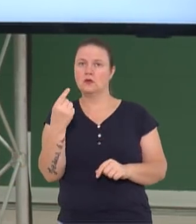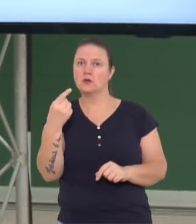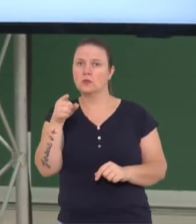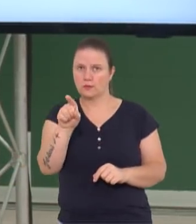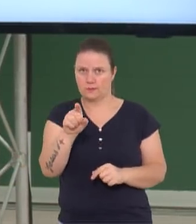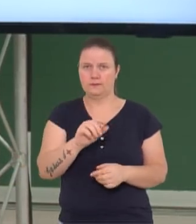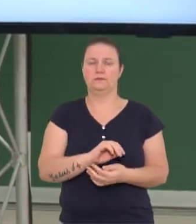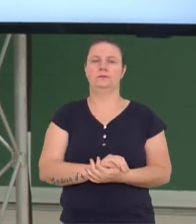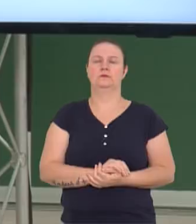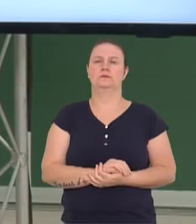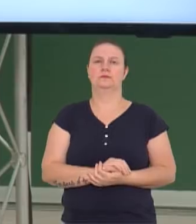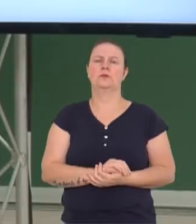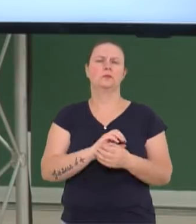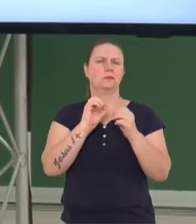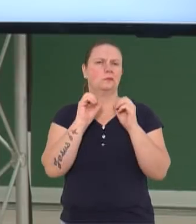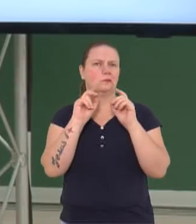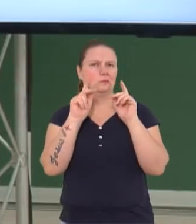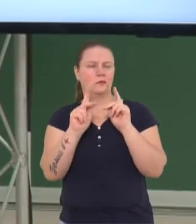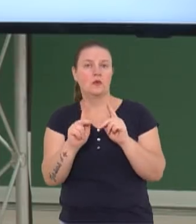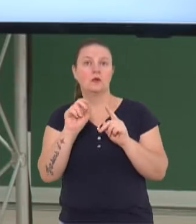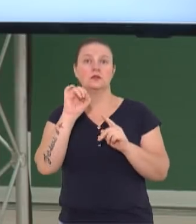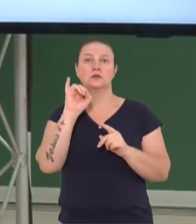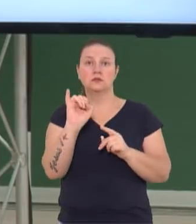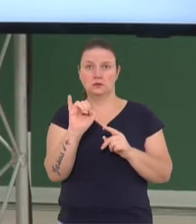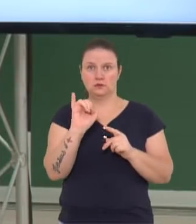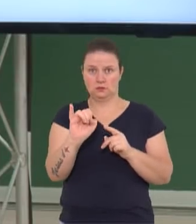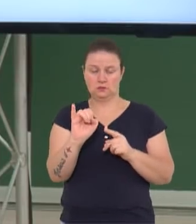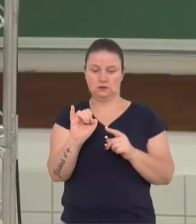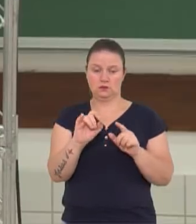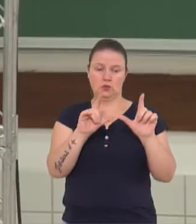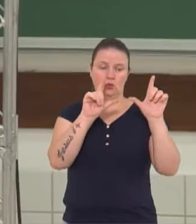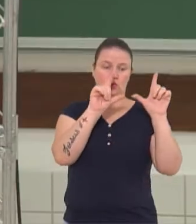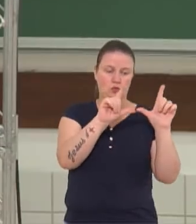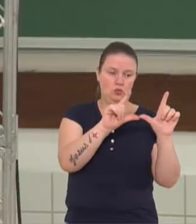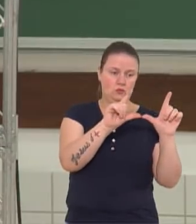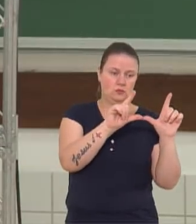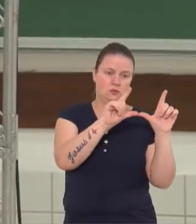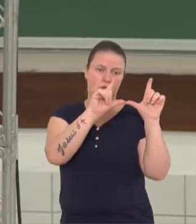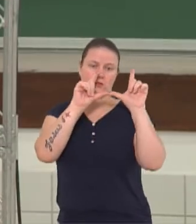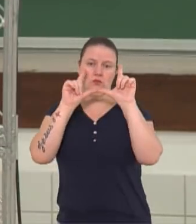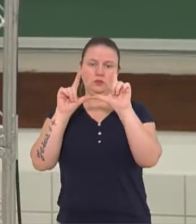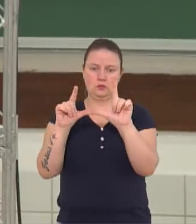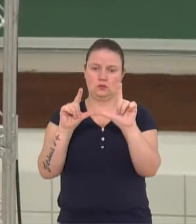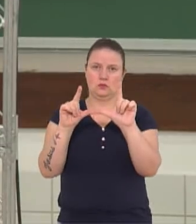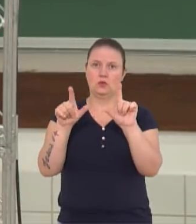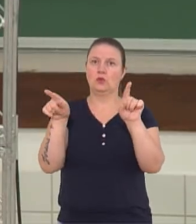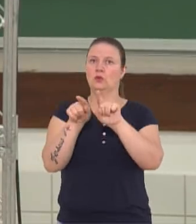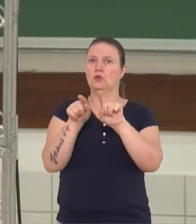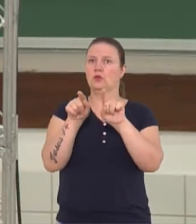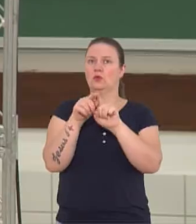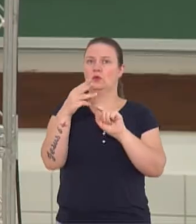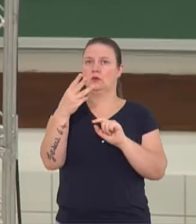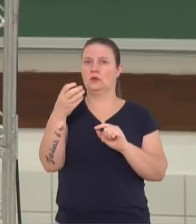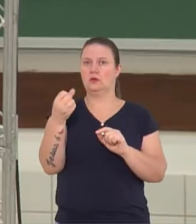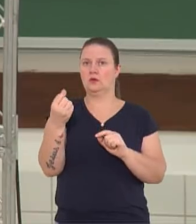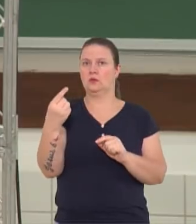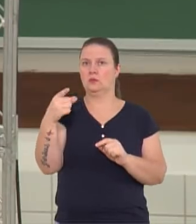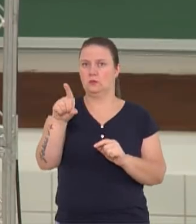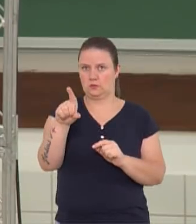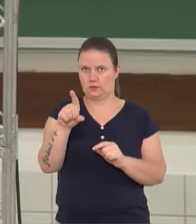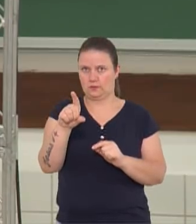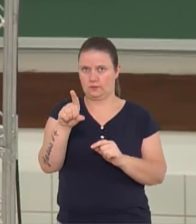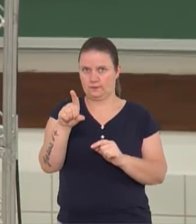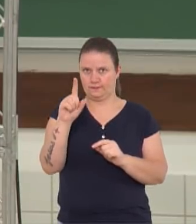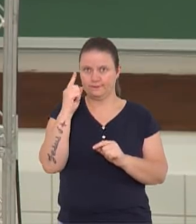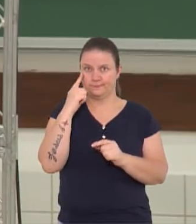Muito bem. Se 2 partes equivale a 36 mil, olha lá,